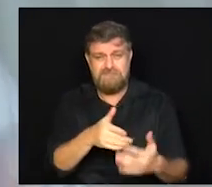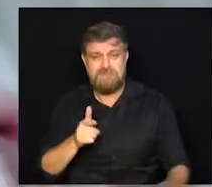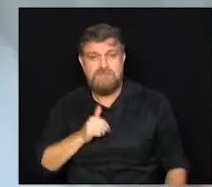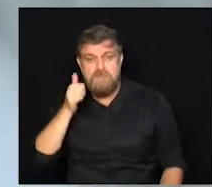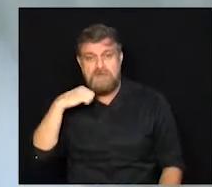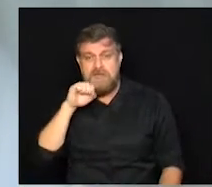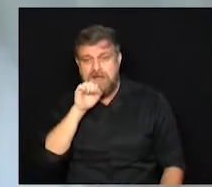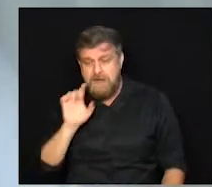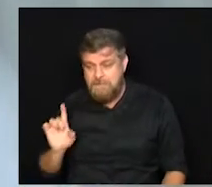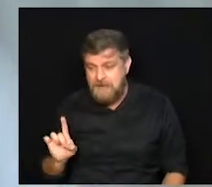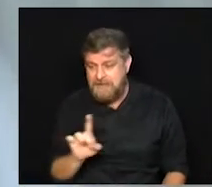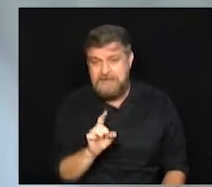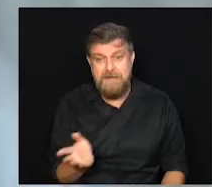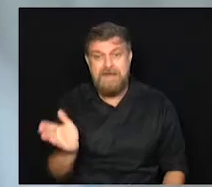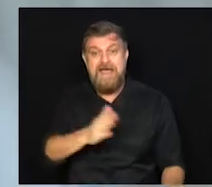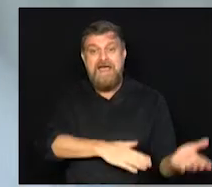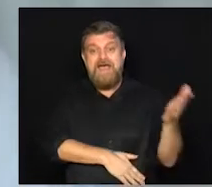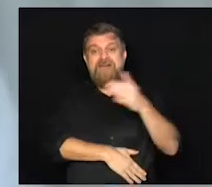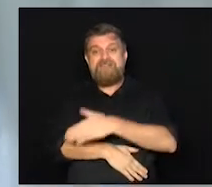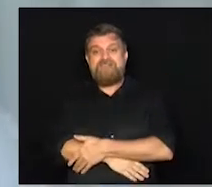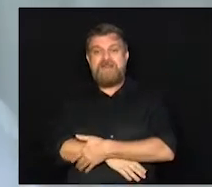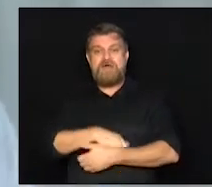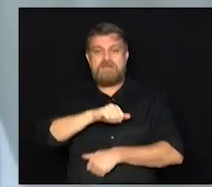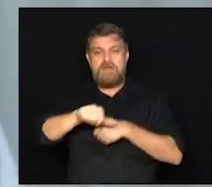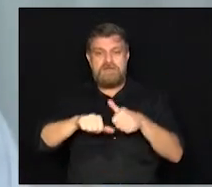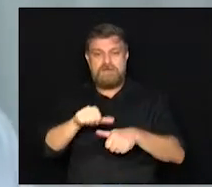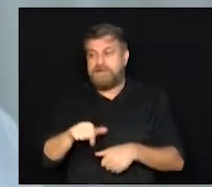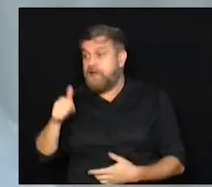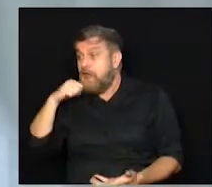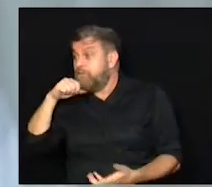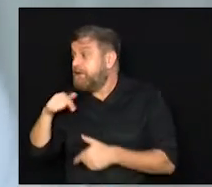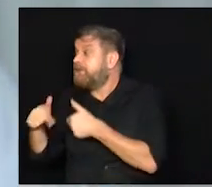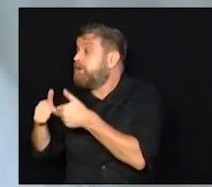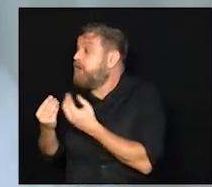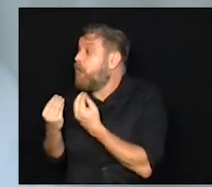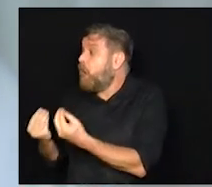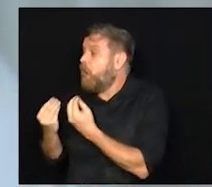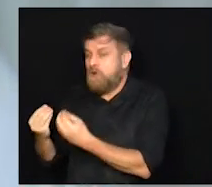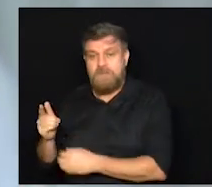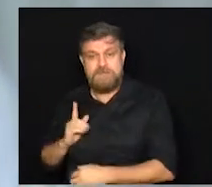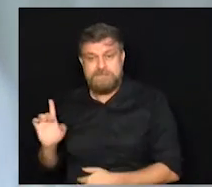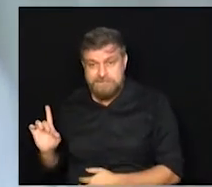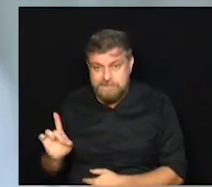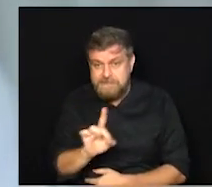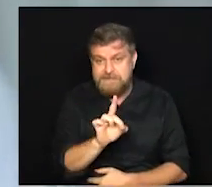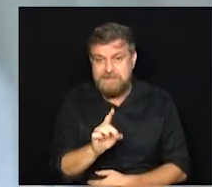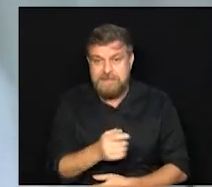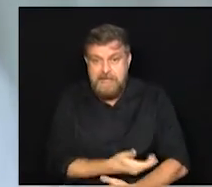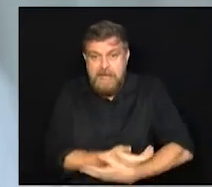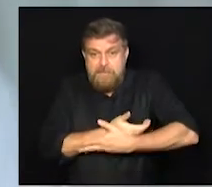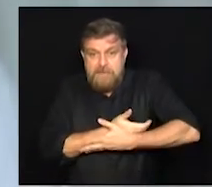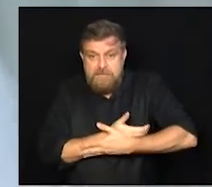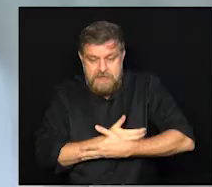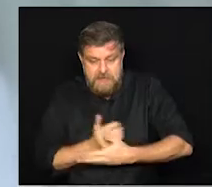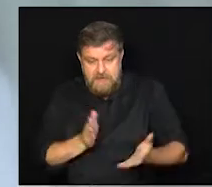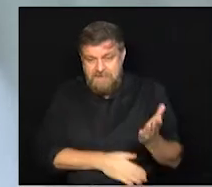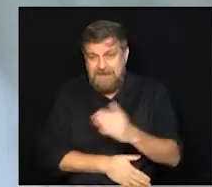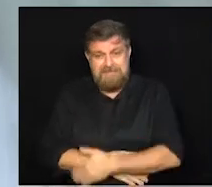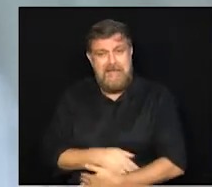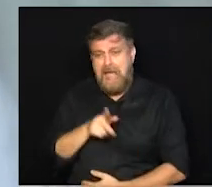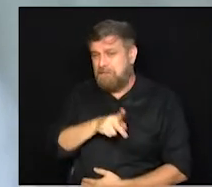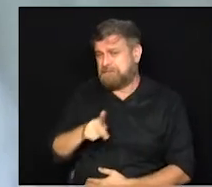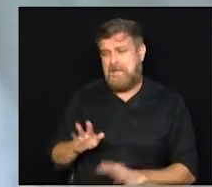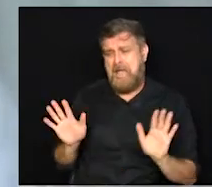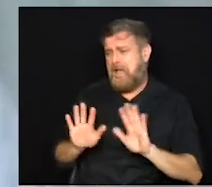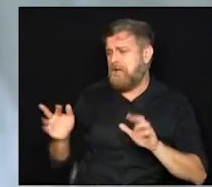chamada para trocar a fralda da criança na escola, então a mãe não podia trabalhar. Tive casos que a professora falava, não dá para ficar com